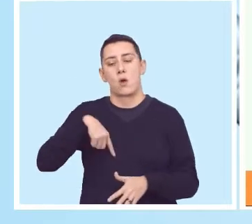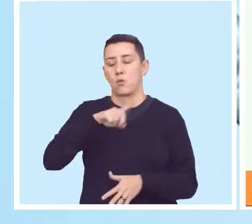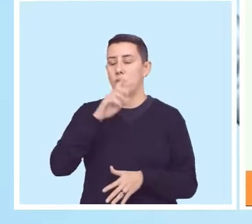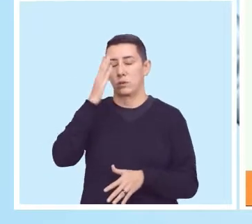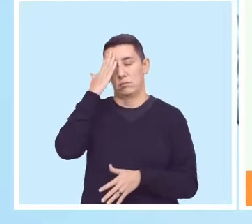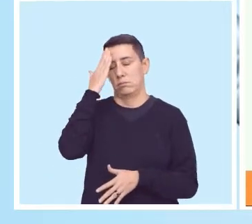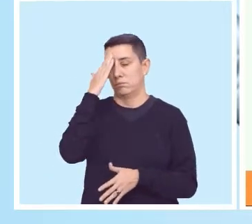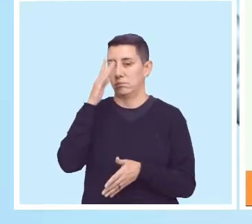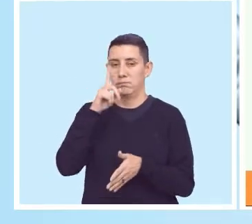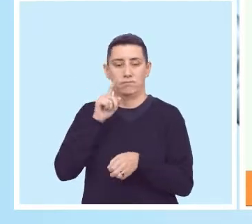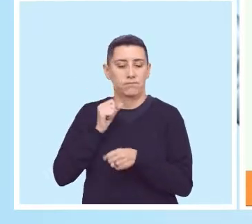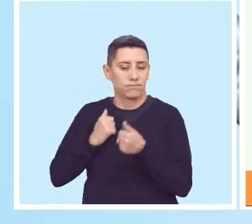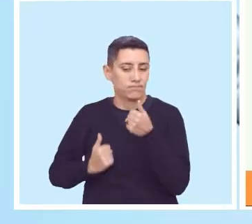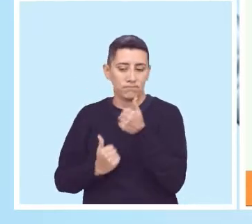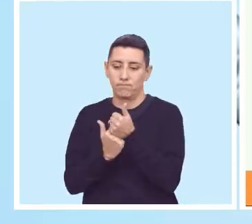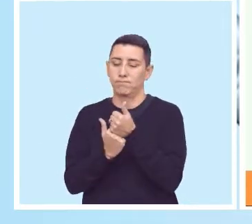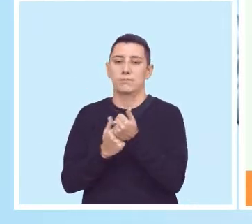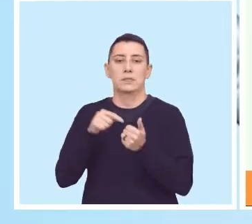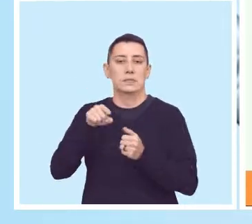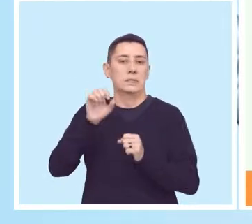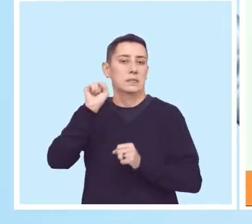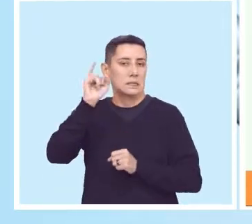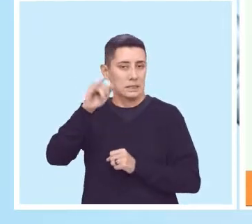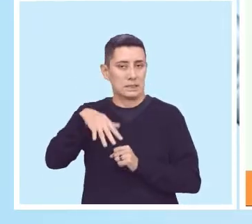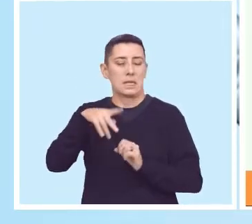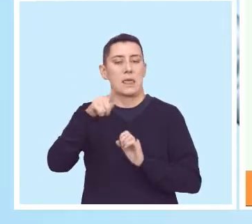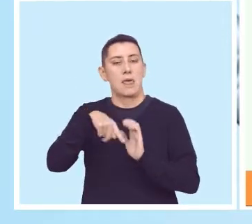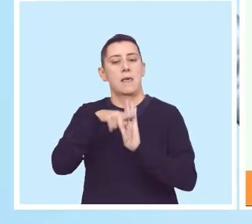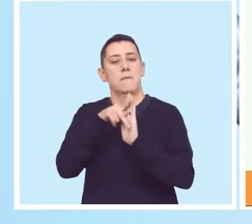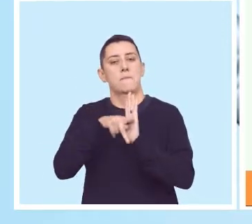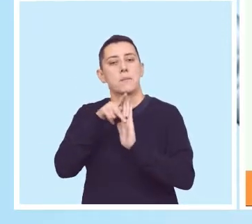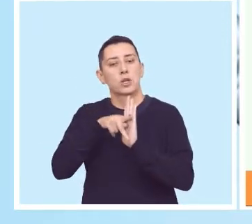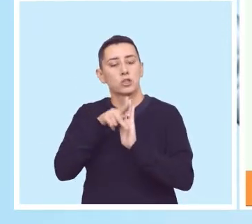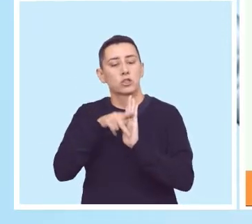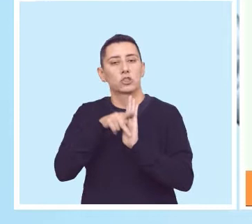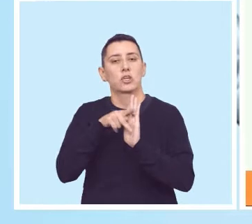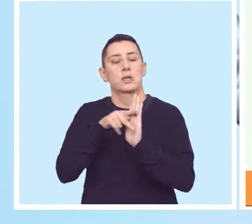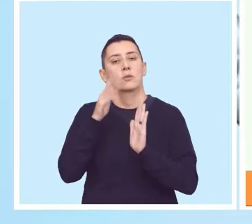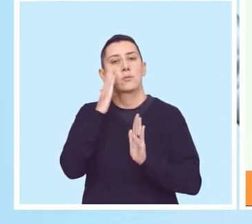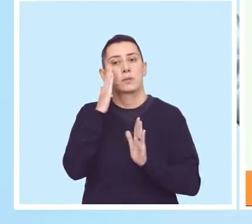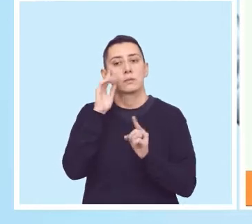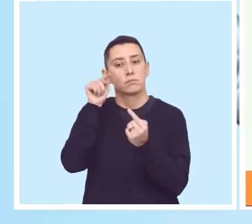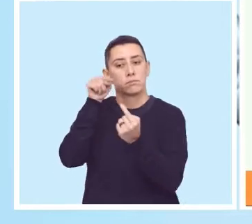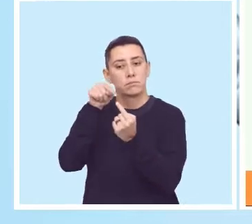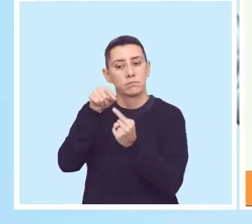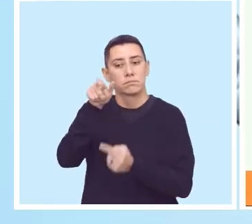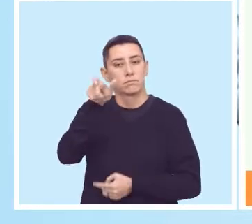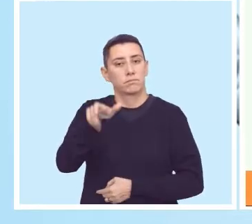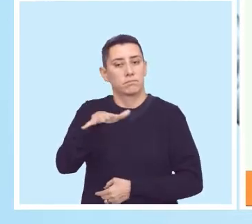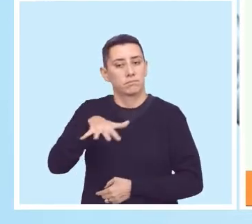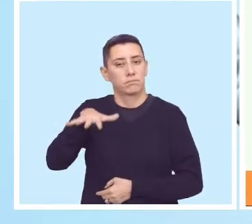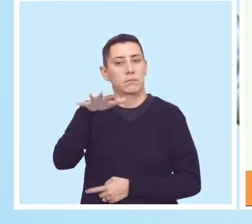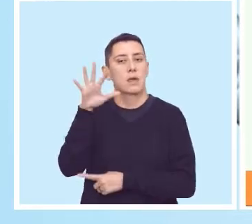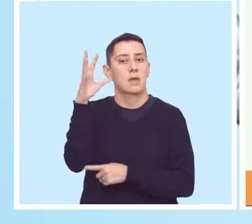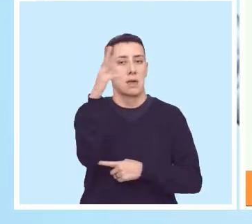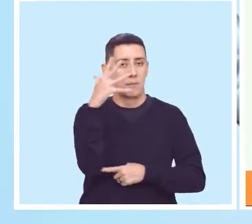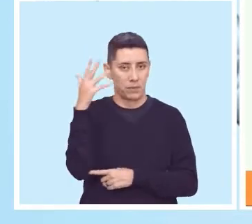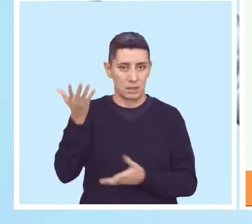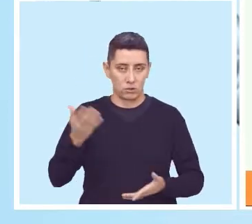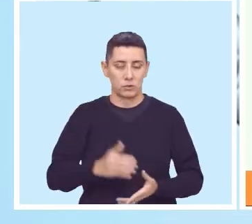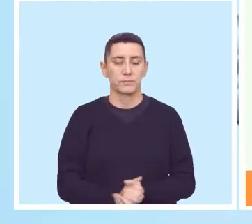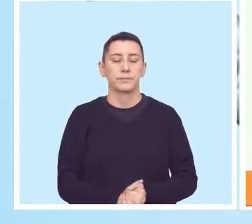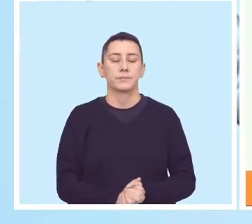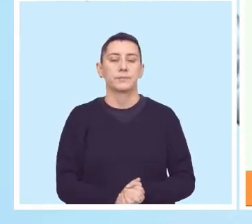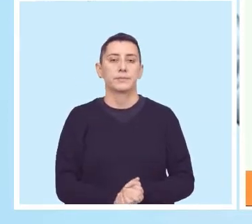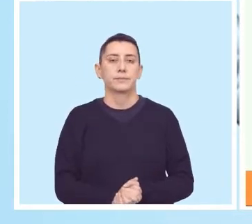primeiro momento que o nosso projeto deveria versar nessa linha de ambiental. E